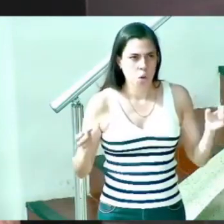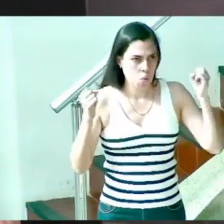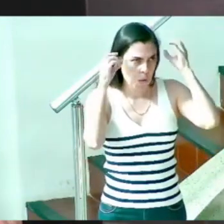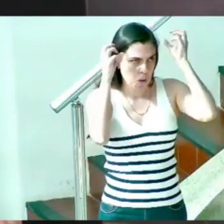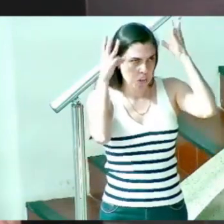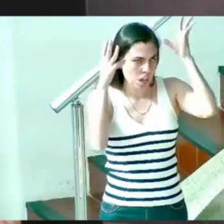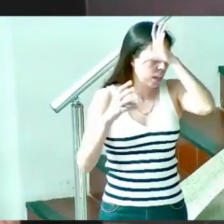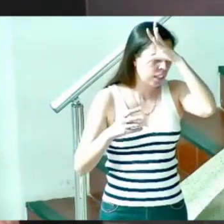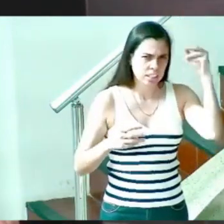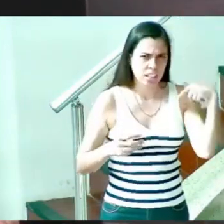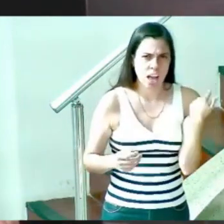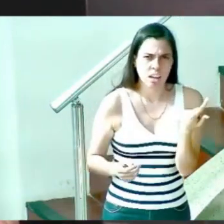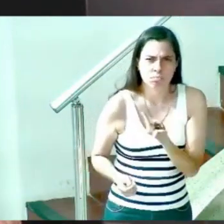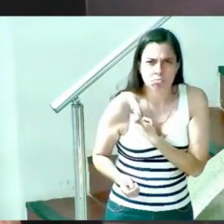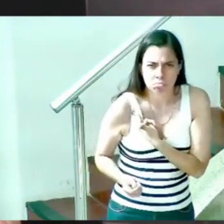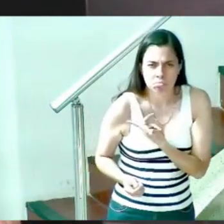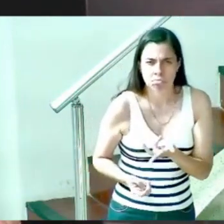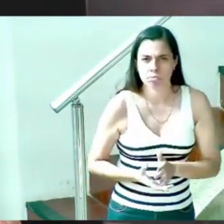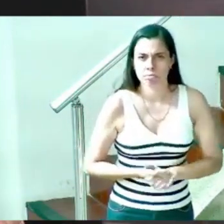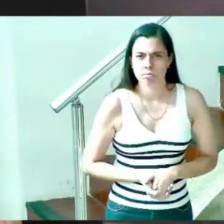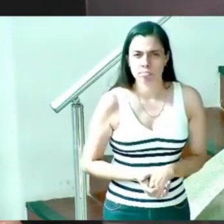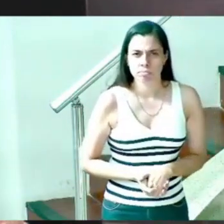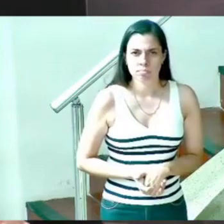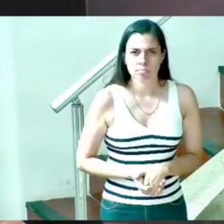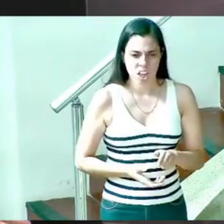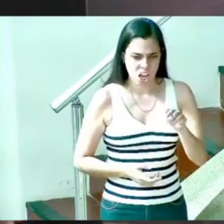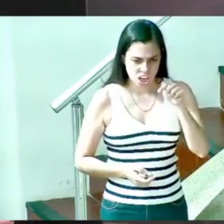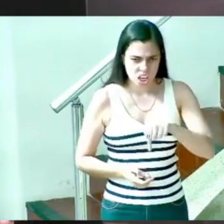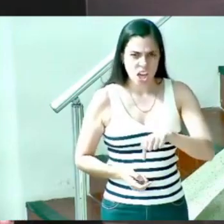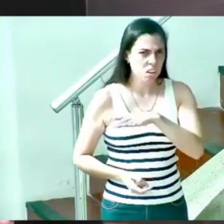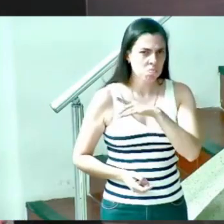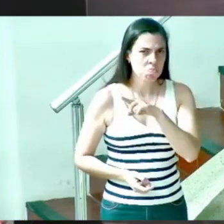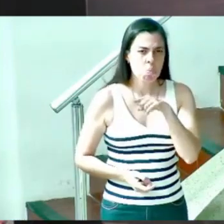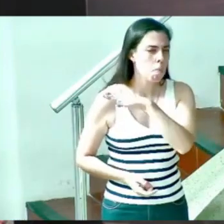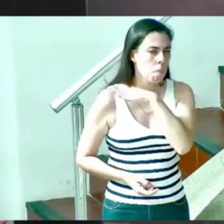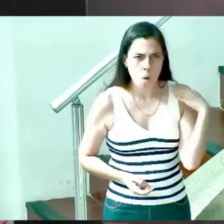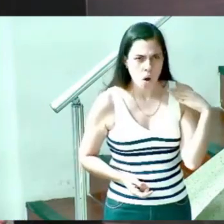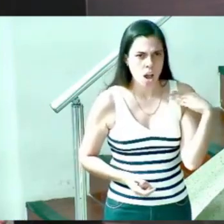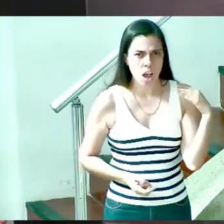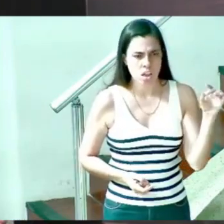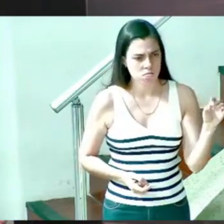que o Senhor nos tirou do Egito para nos matar aqui no deserto?